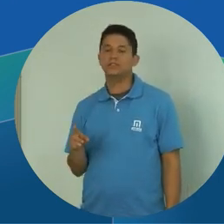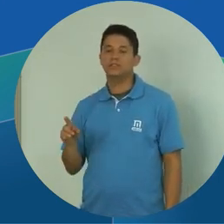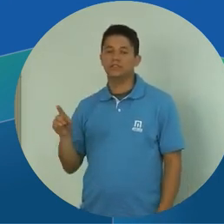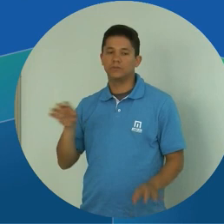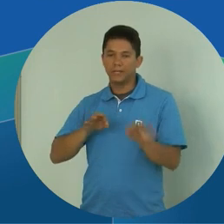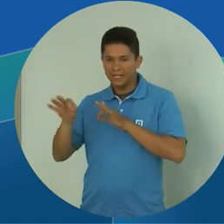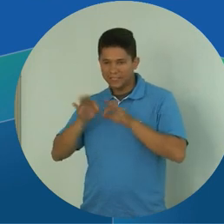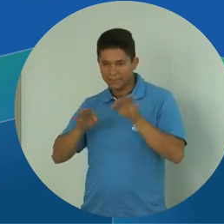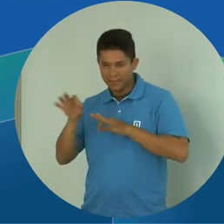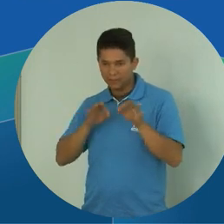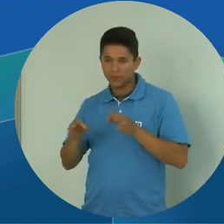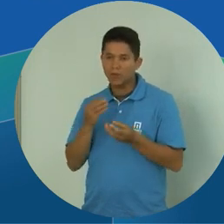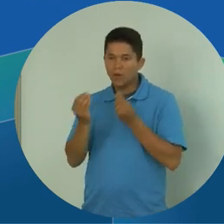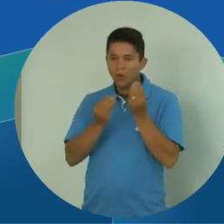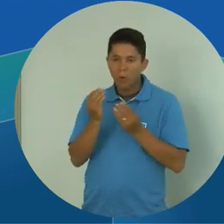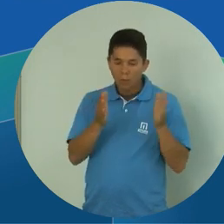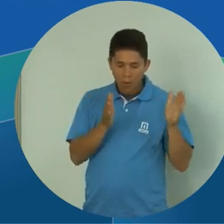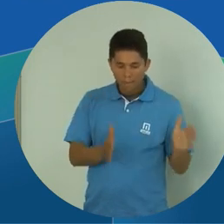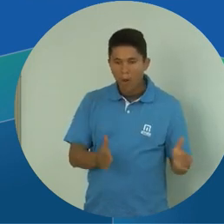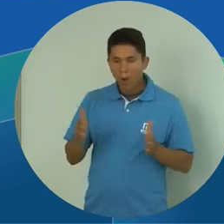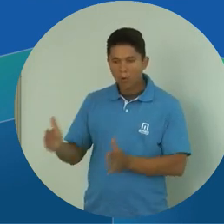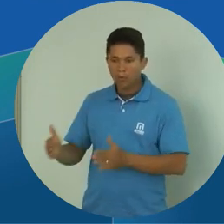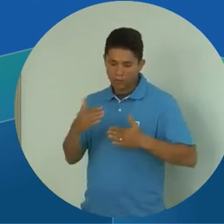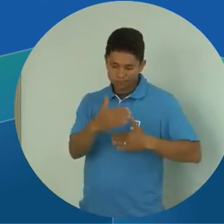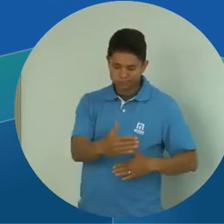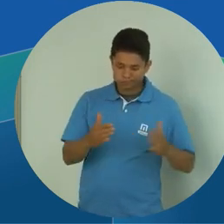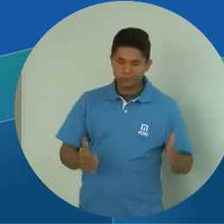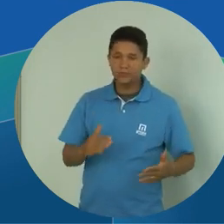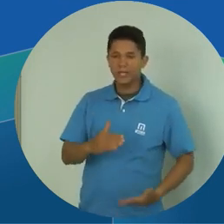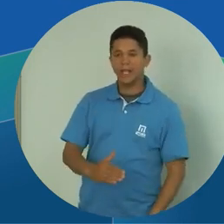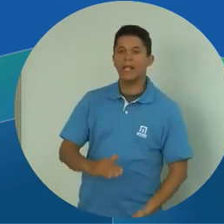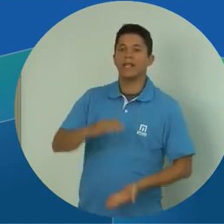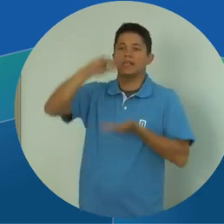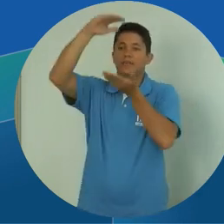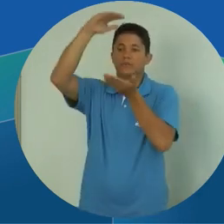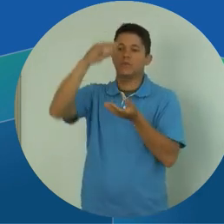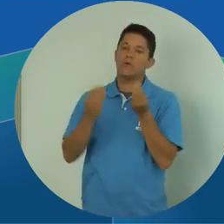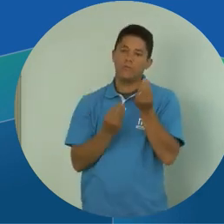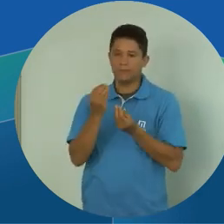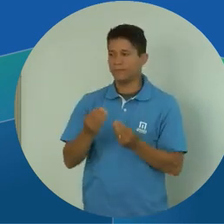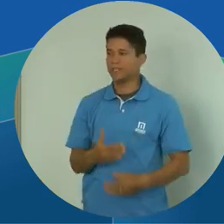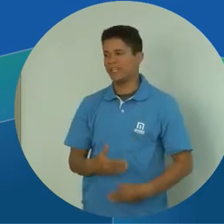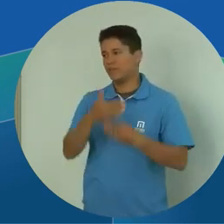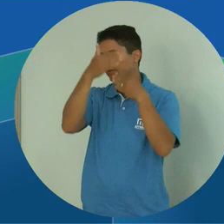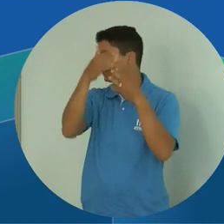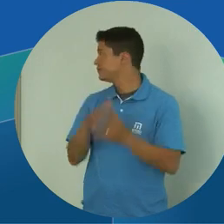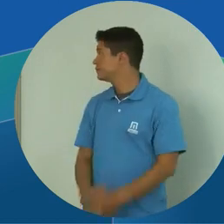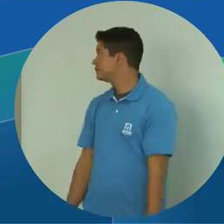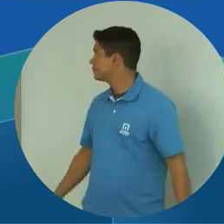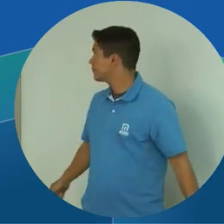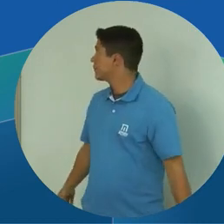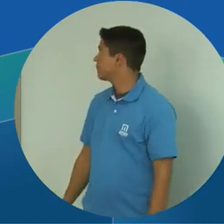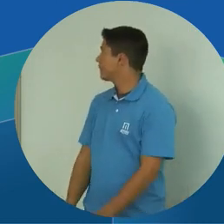sequência com que os blocos foram sendo erguidos. Você que tem que colocar aí.